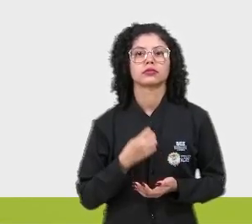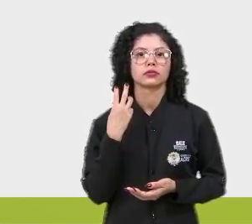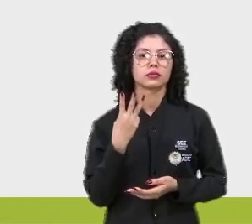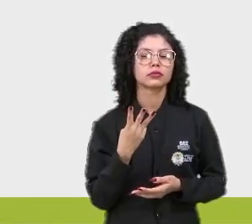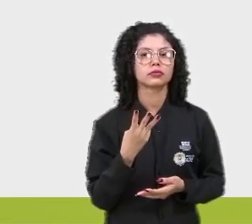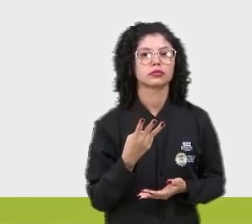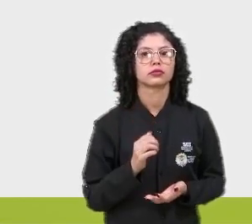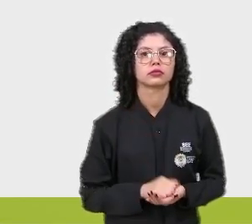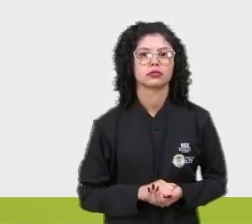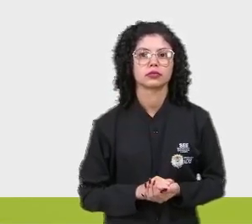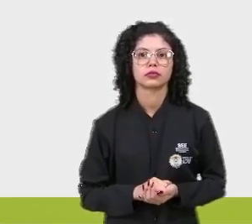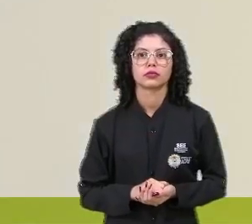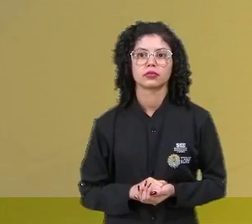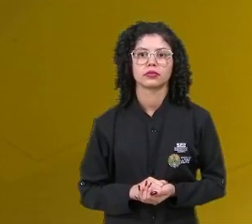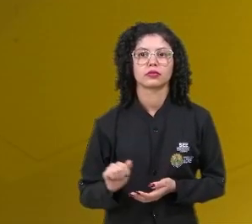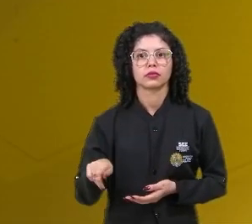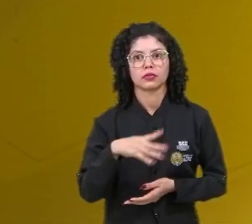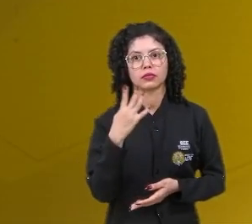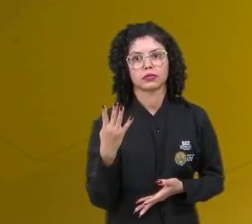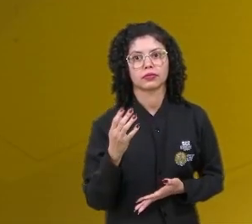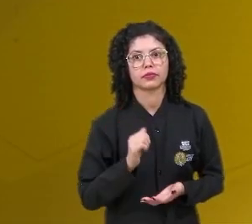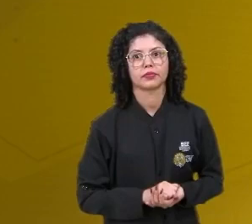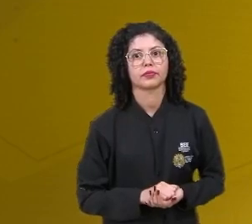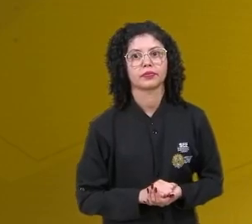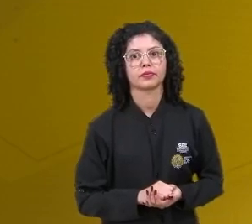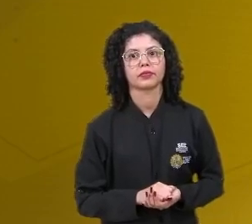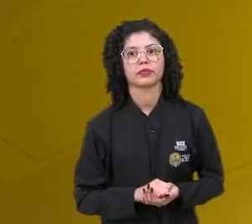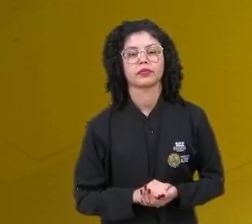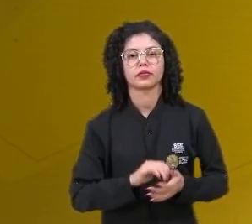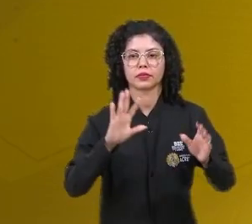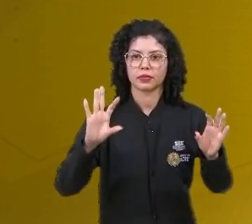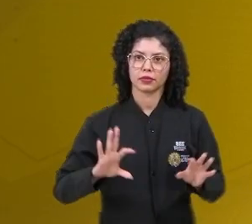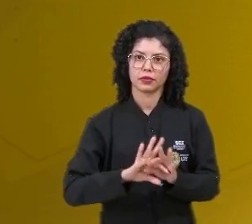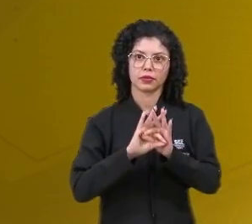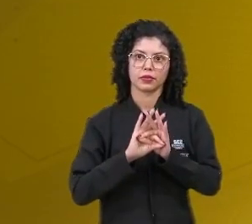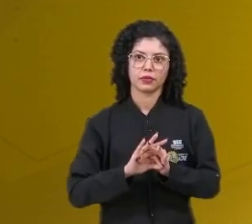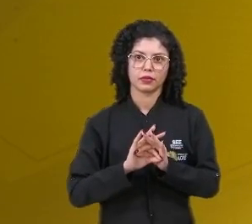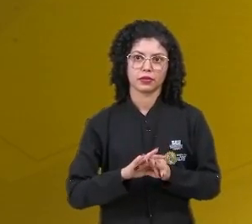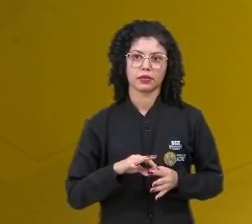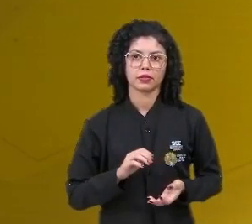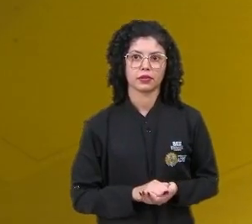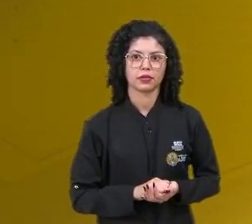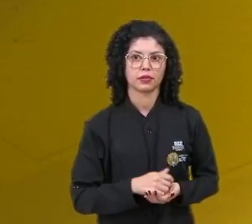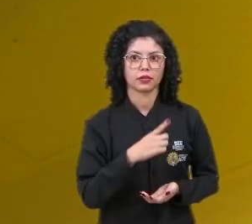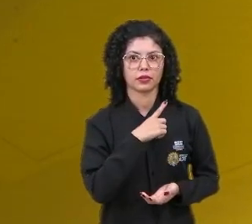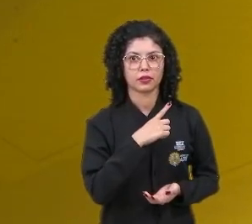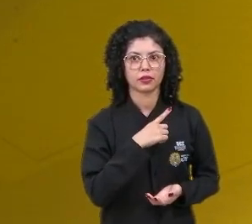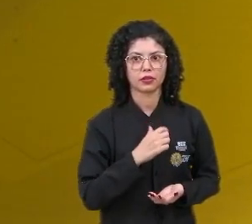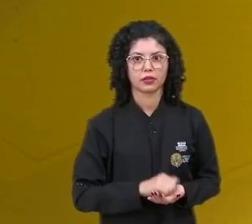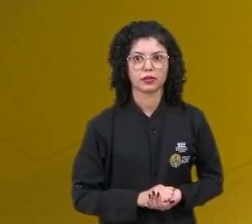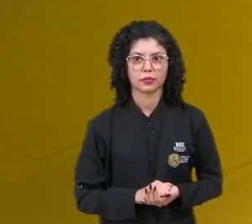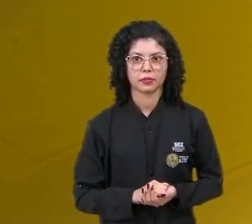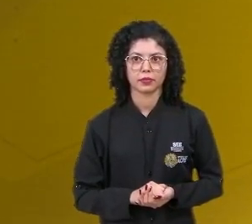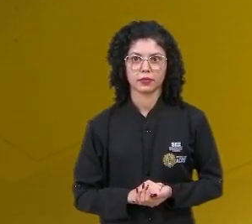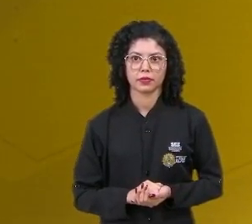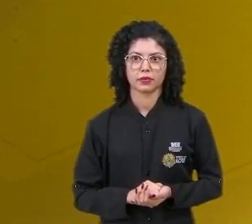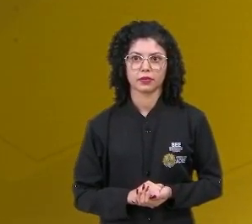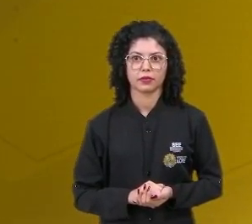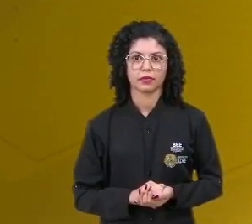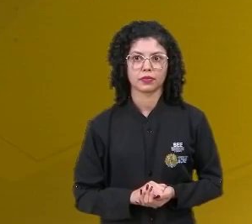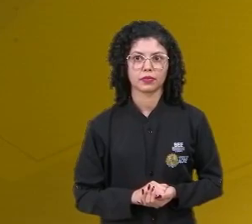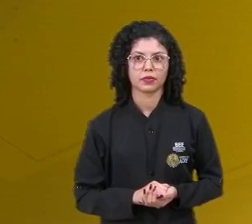eu tenho um total de 3, que é a quantidade exata de ligações sigmas que eu tenho no